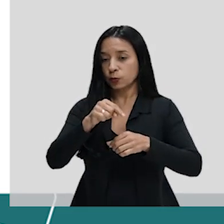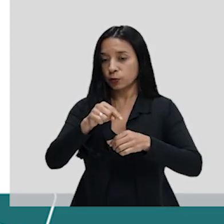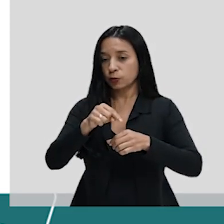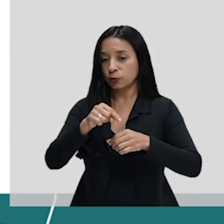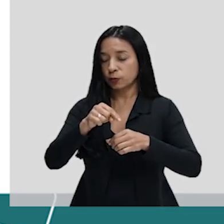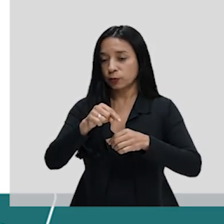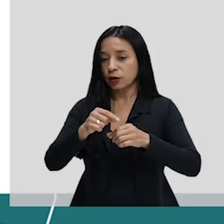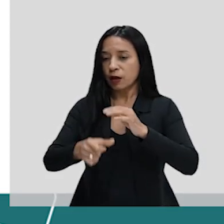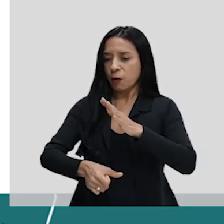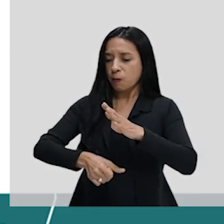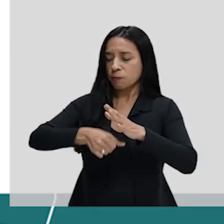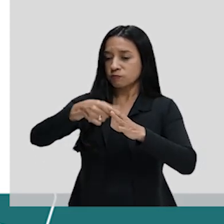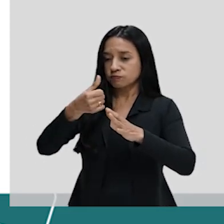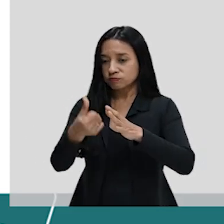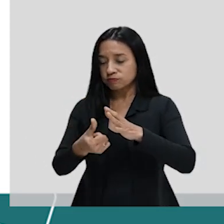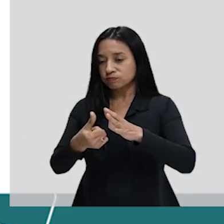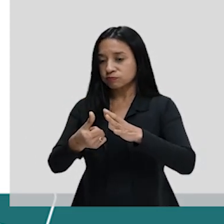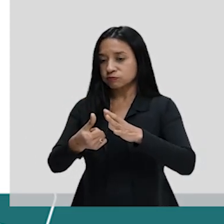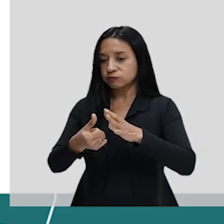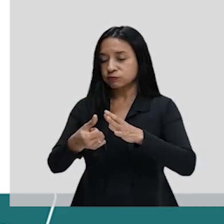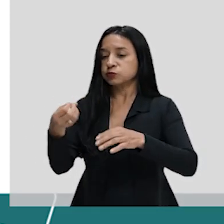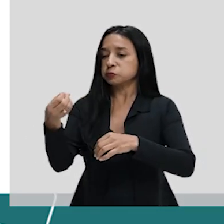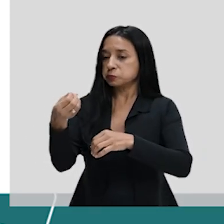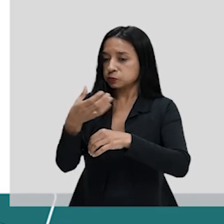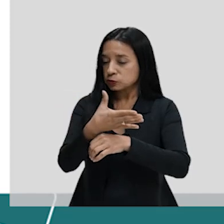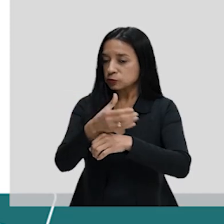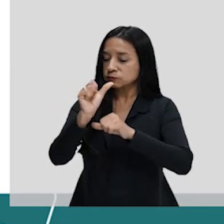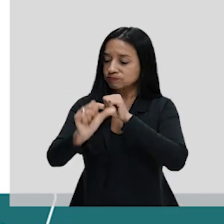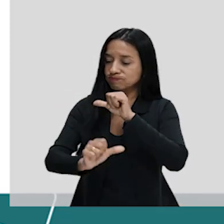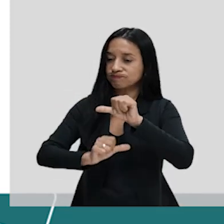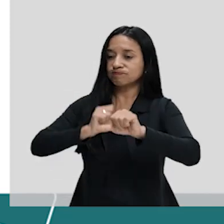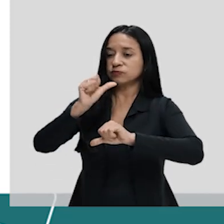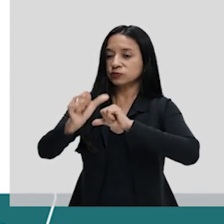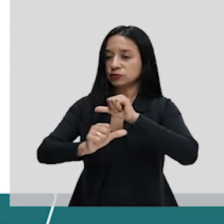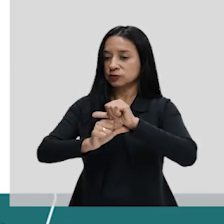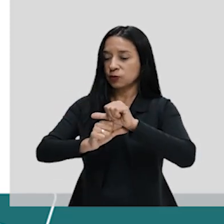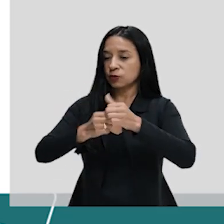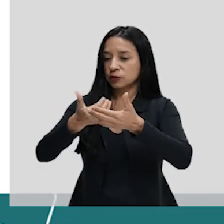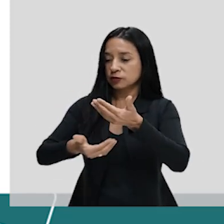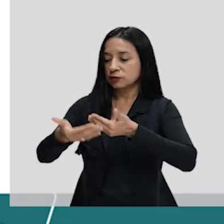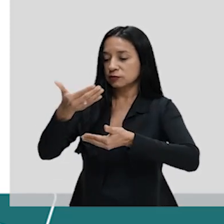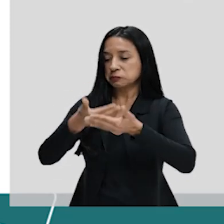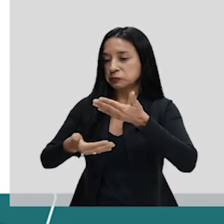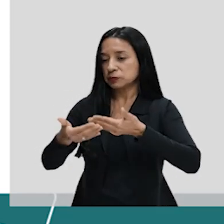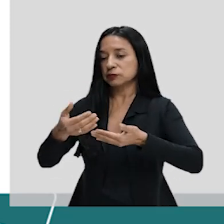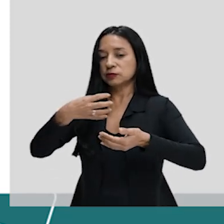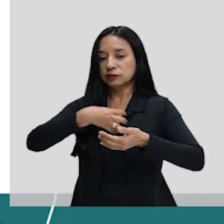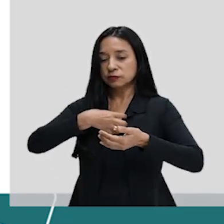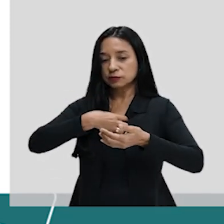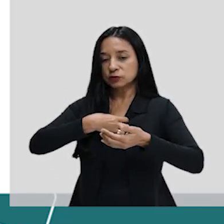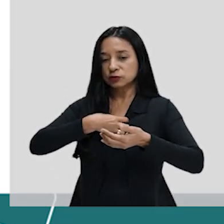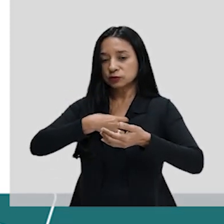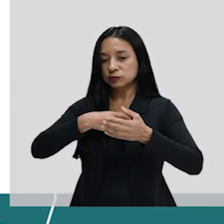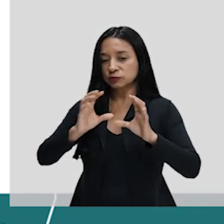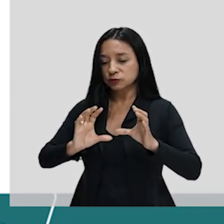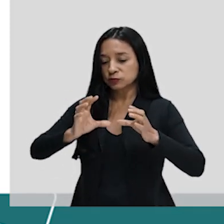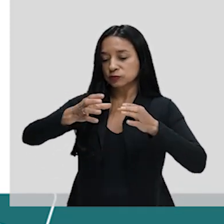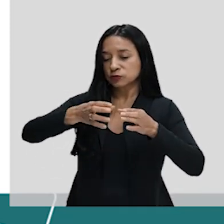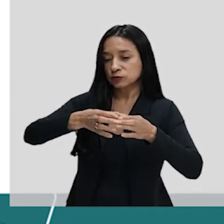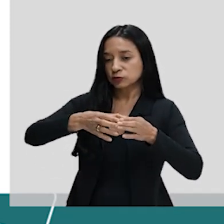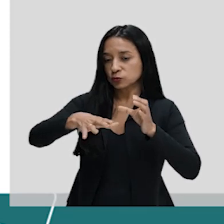mediante músicas, danças e cerimônias nos encontros. Se vocês perceberem uma coisa aqui,